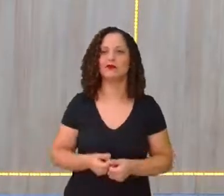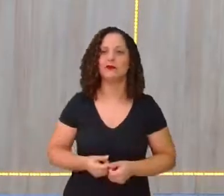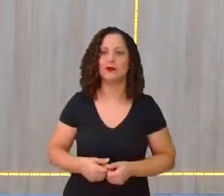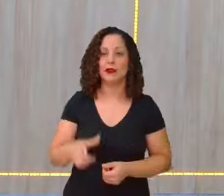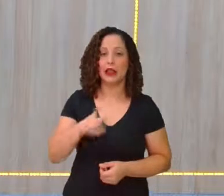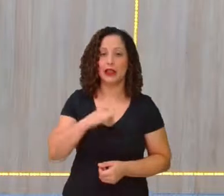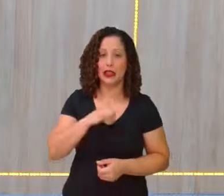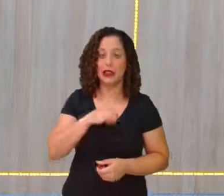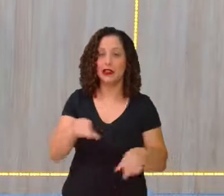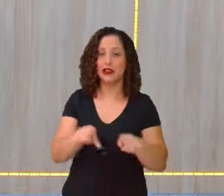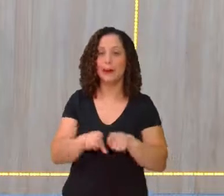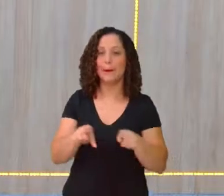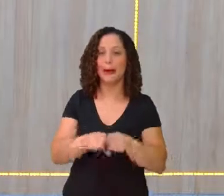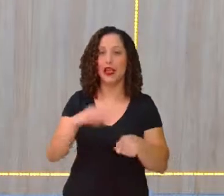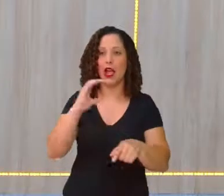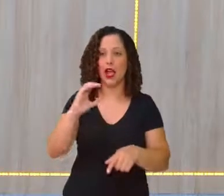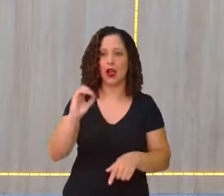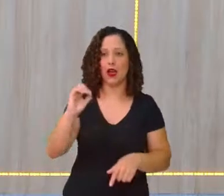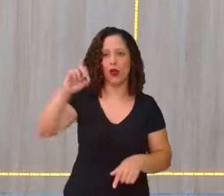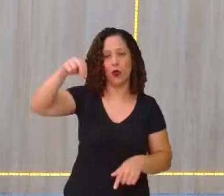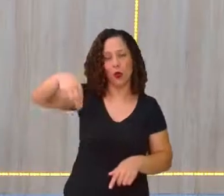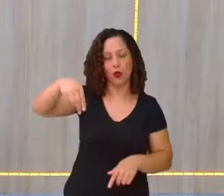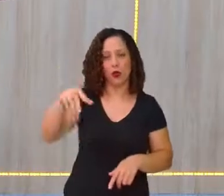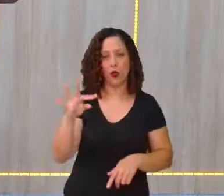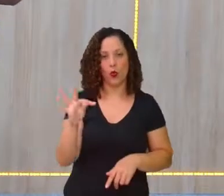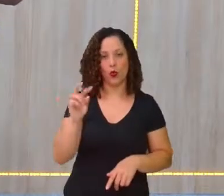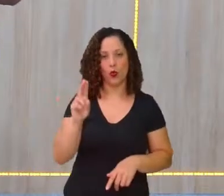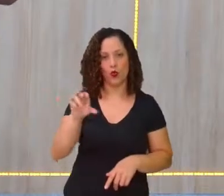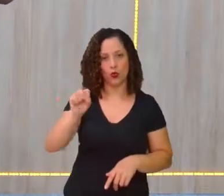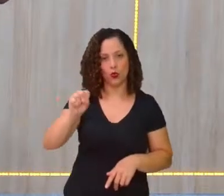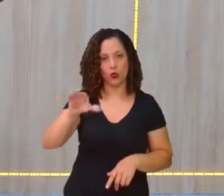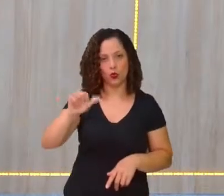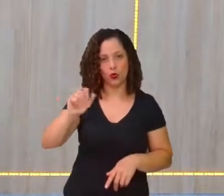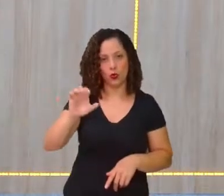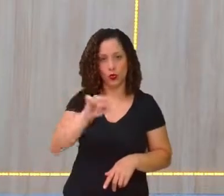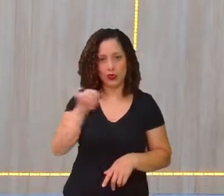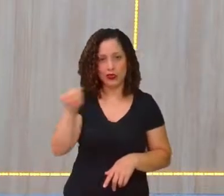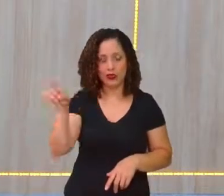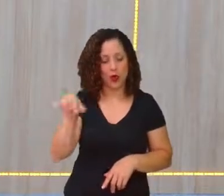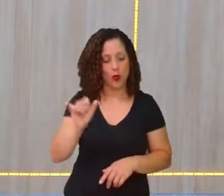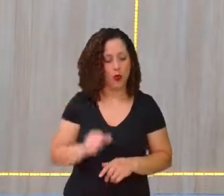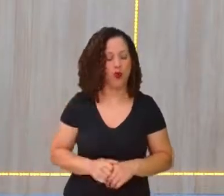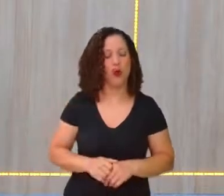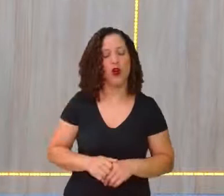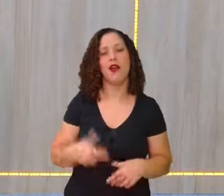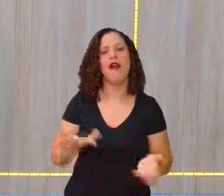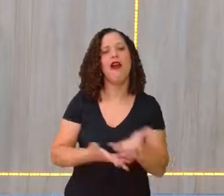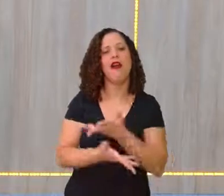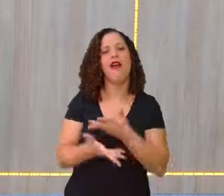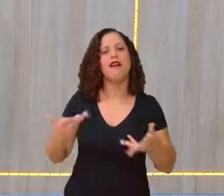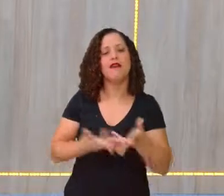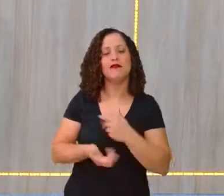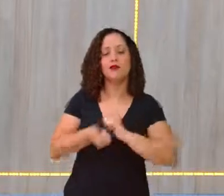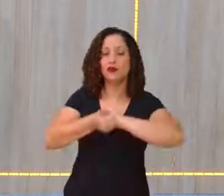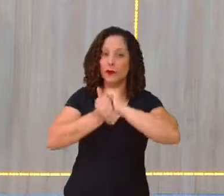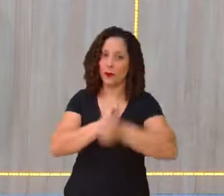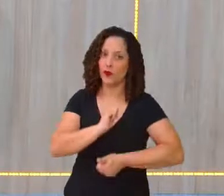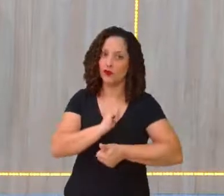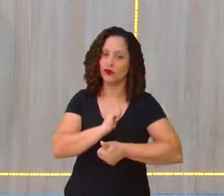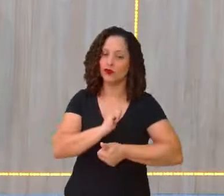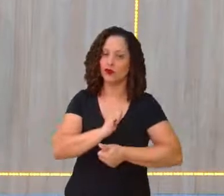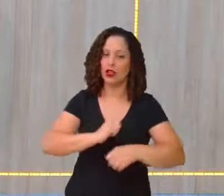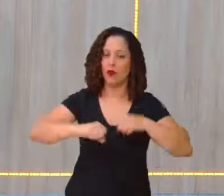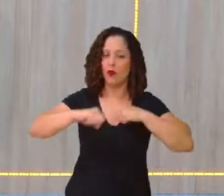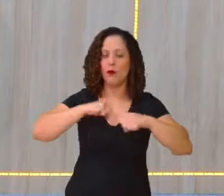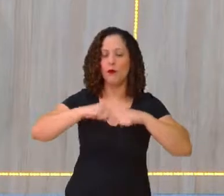da contusão, e aí é muito importante explicar que quando a gente fala de contusão em relação aos esportes de combate, nós